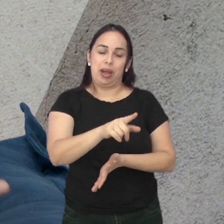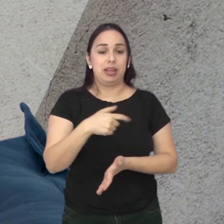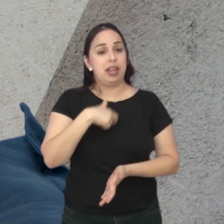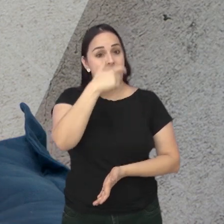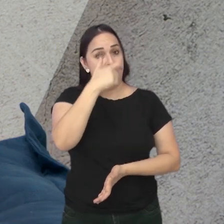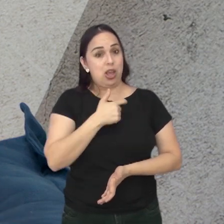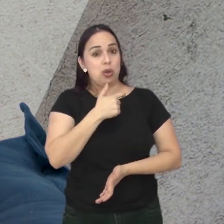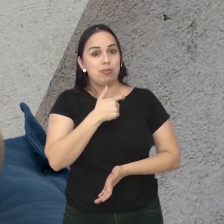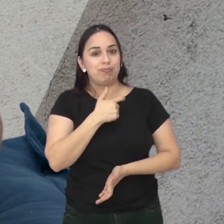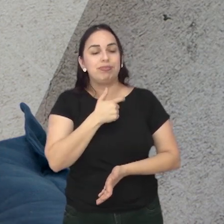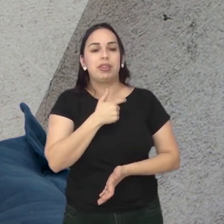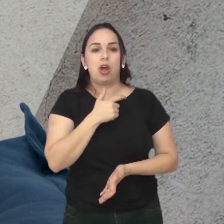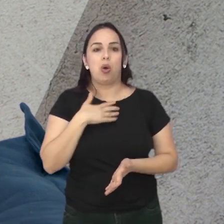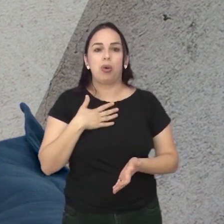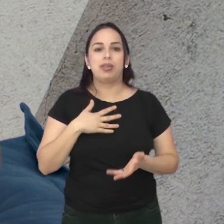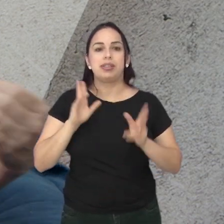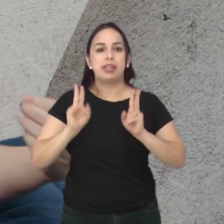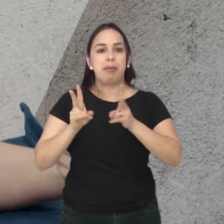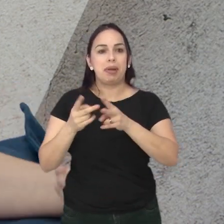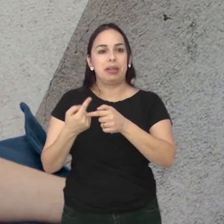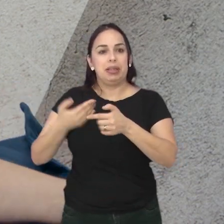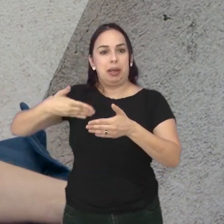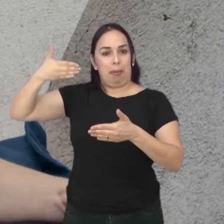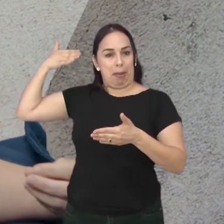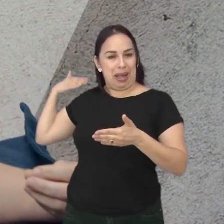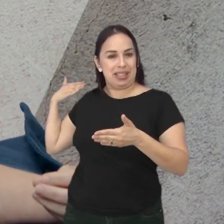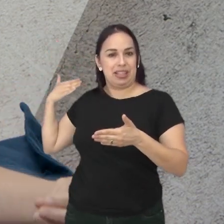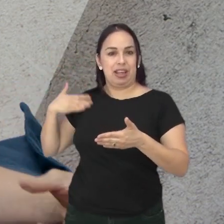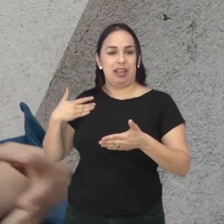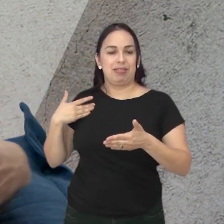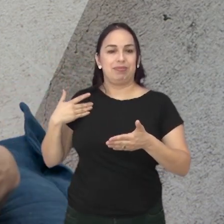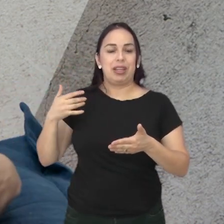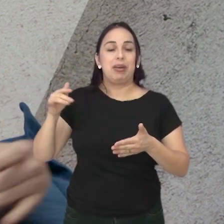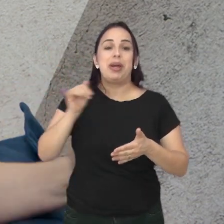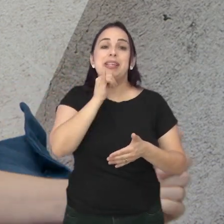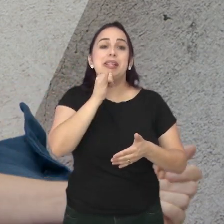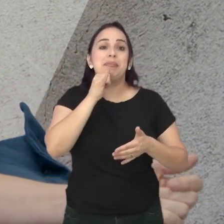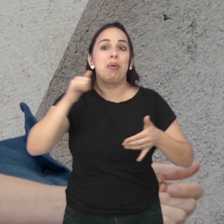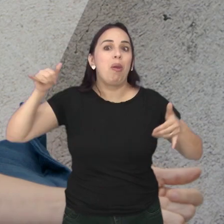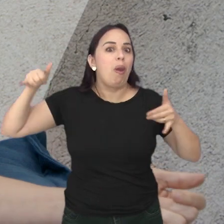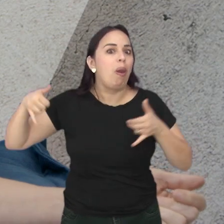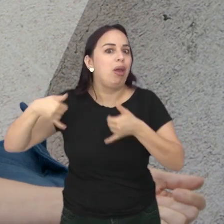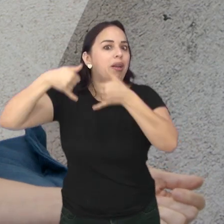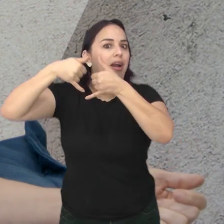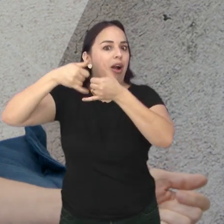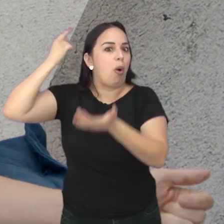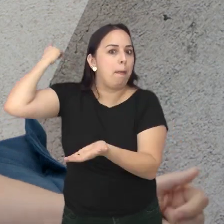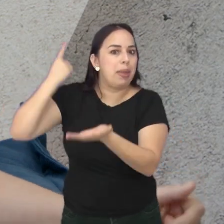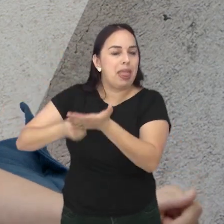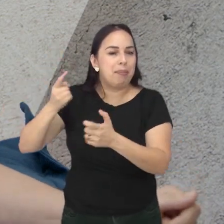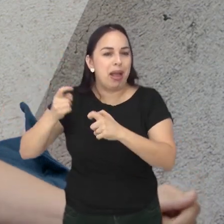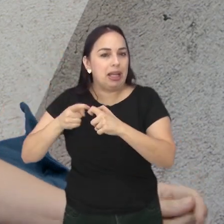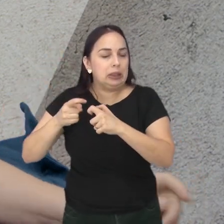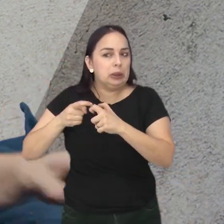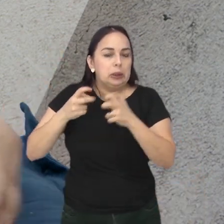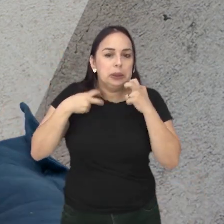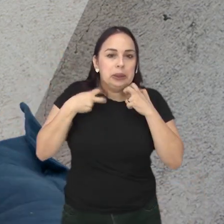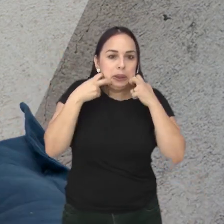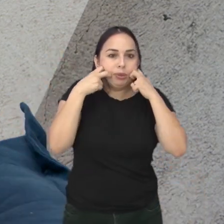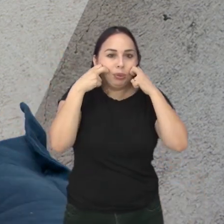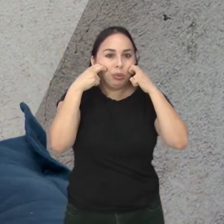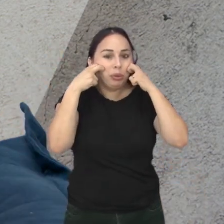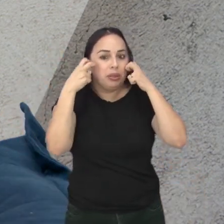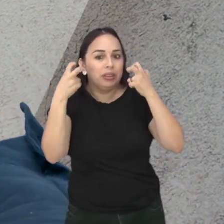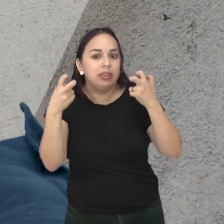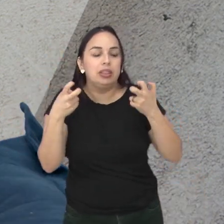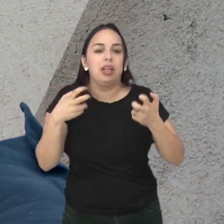mito, né? Eu, por exemplo, eu costumo falar que eu era a pessoa que tinha vergonha de ligar para marcar um médico. Eu passei